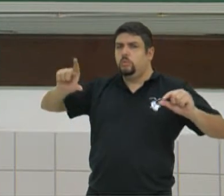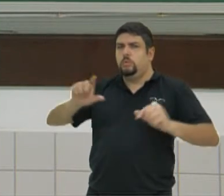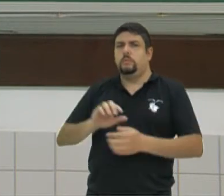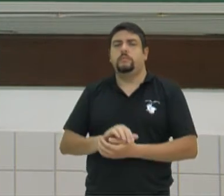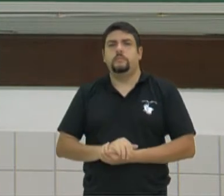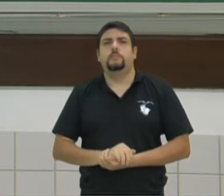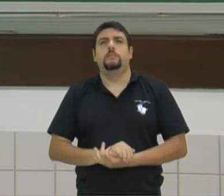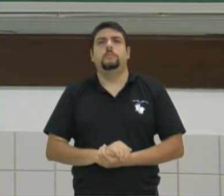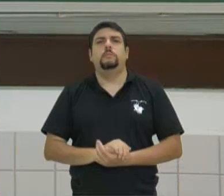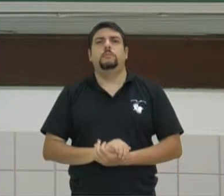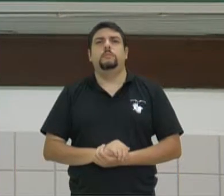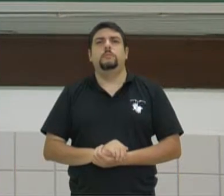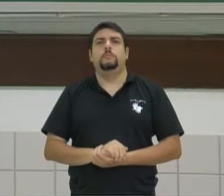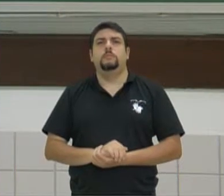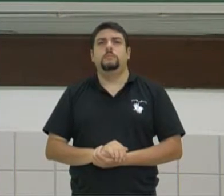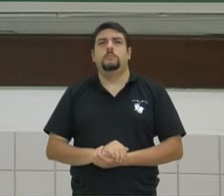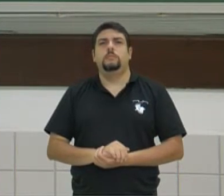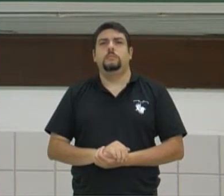Olha lá.